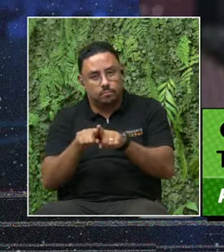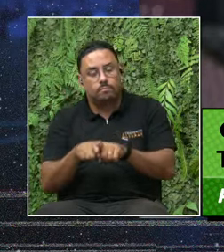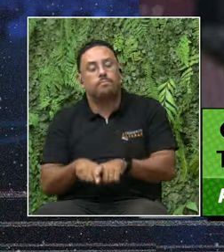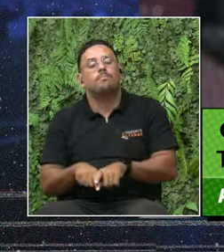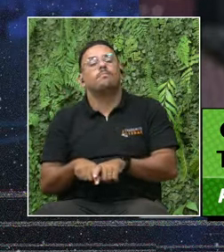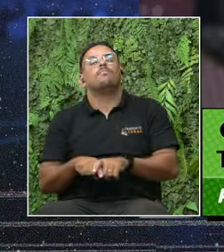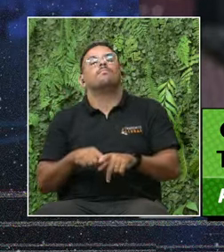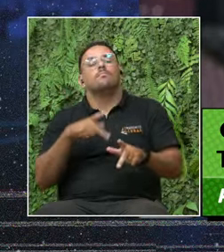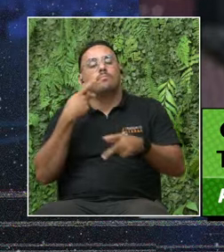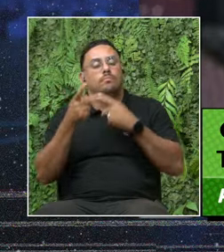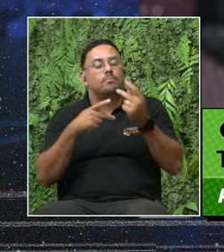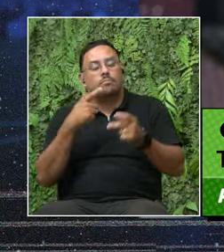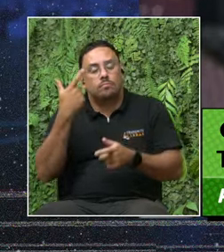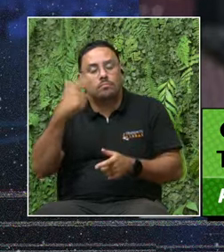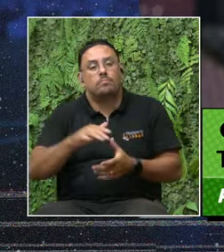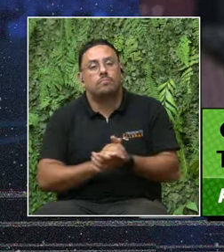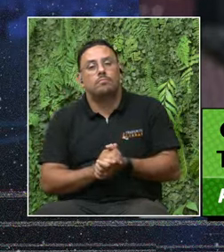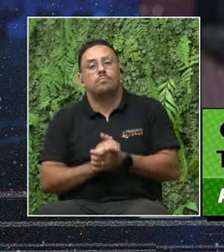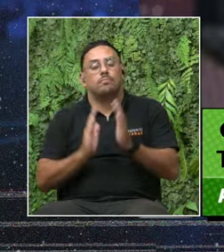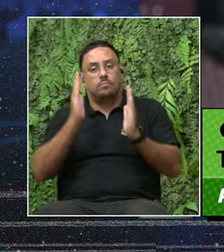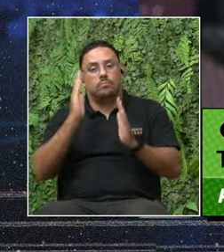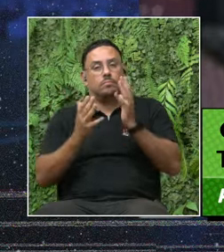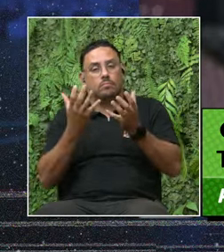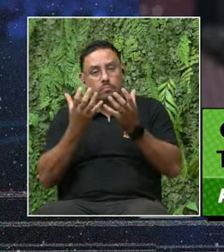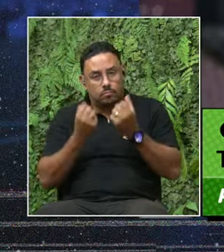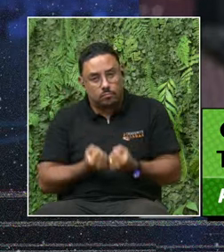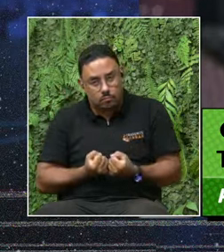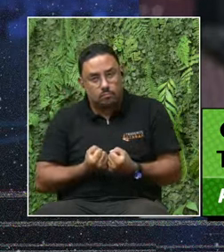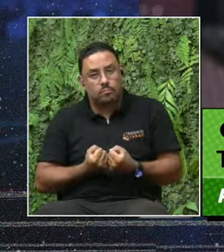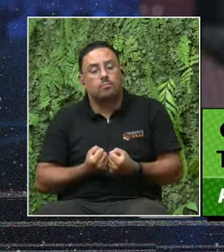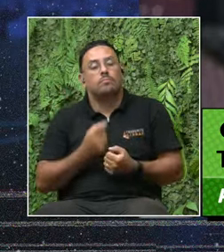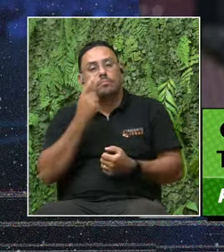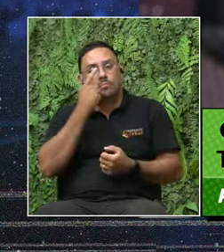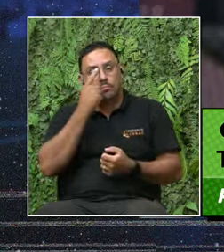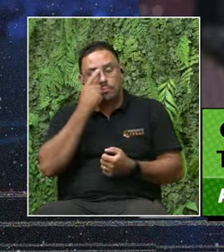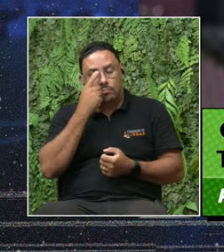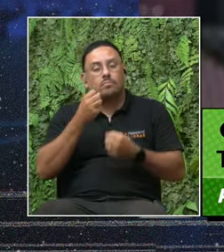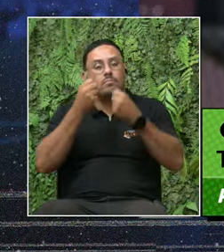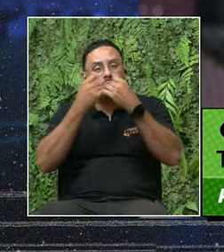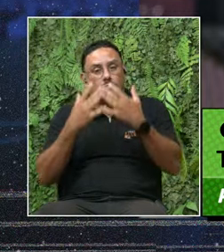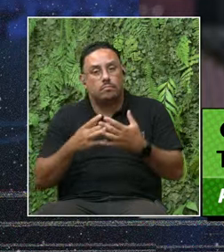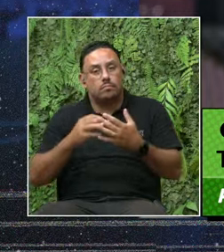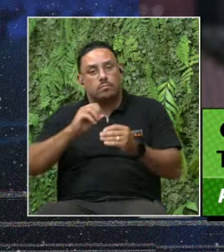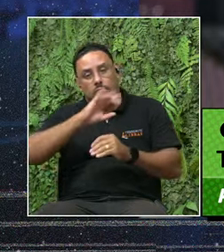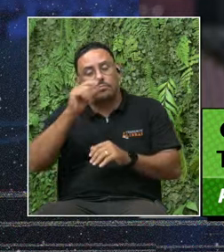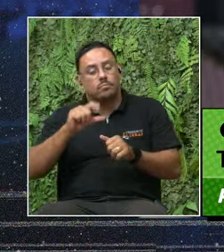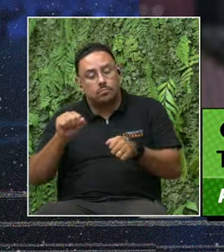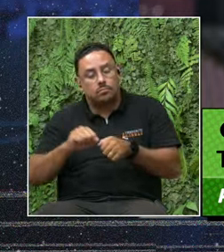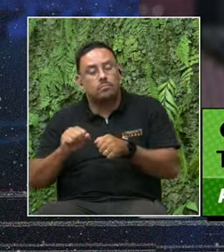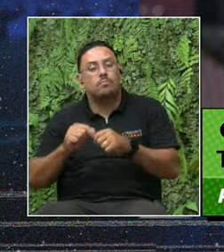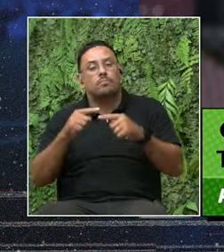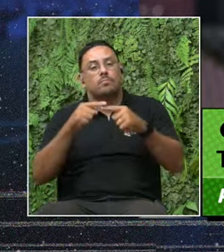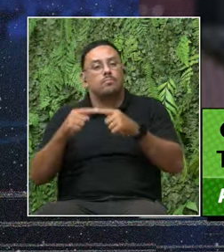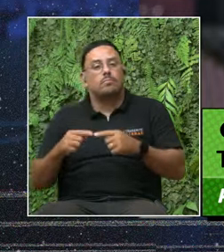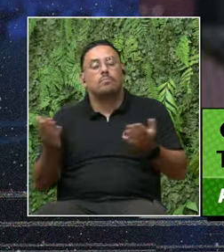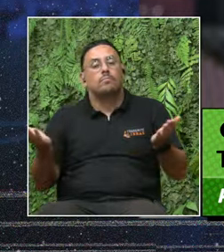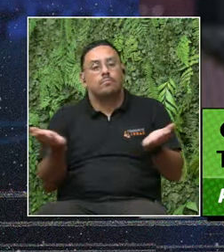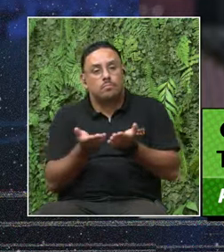delent F momento responsabilizar claro que princip